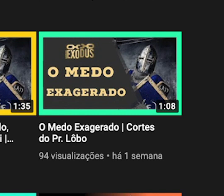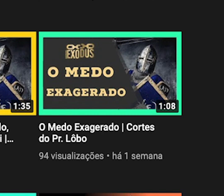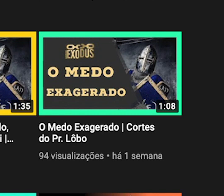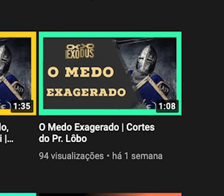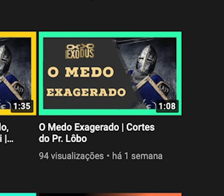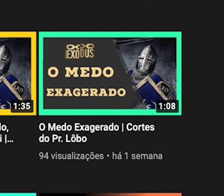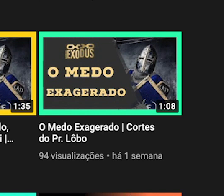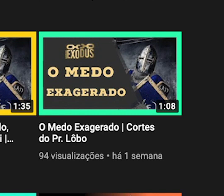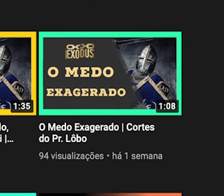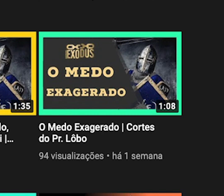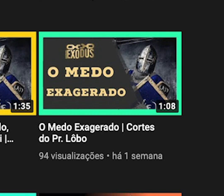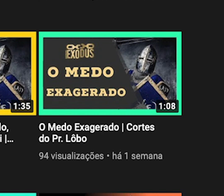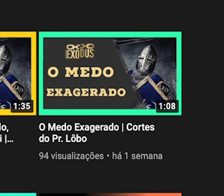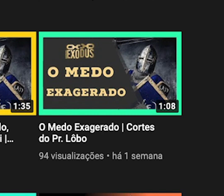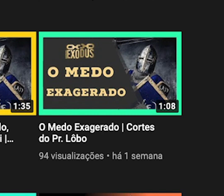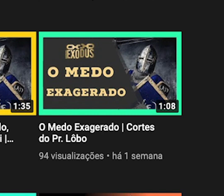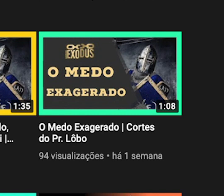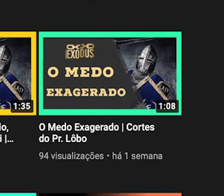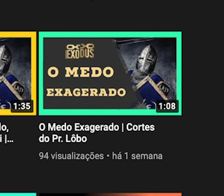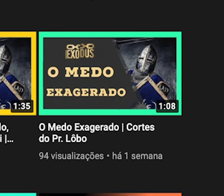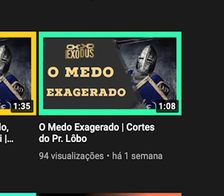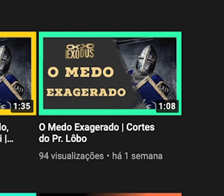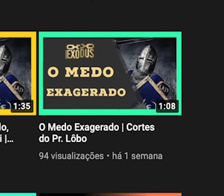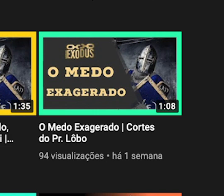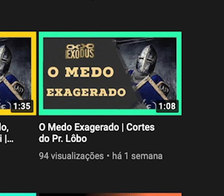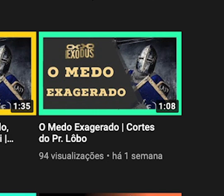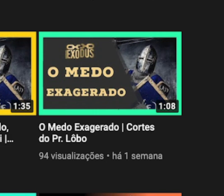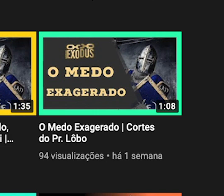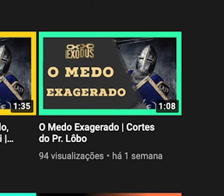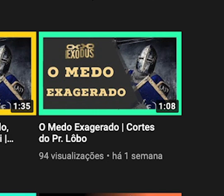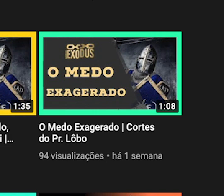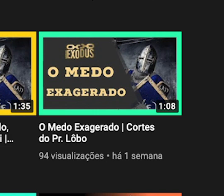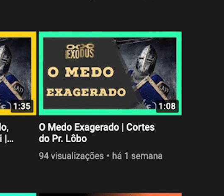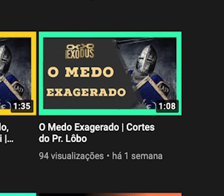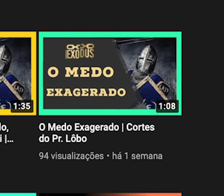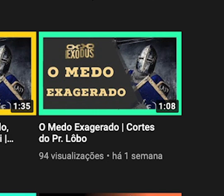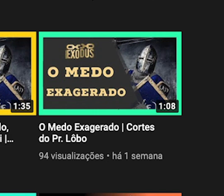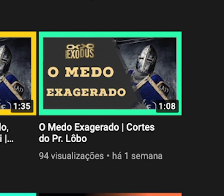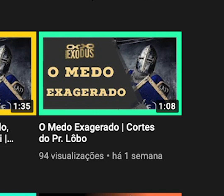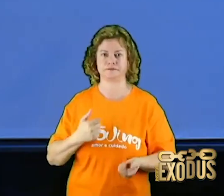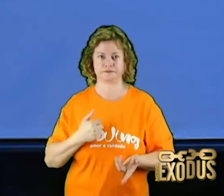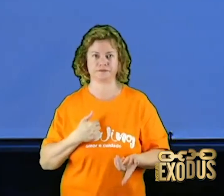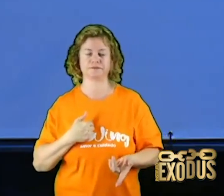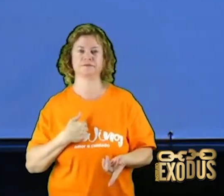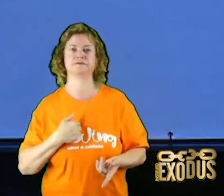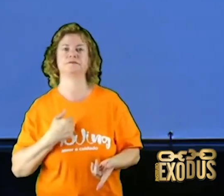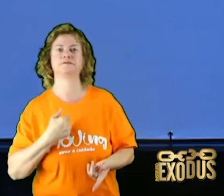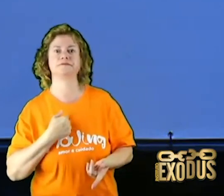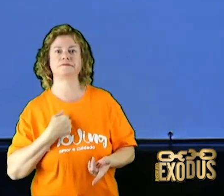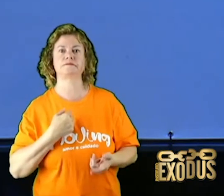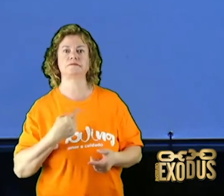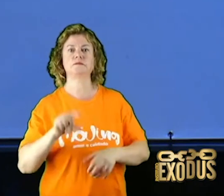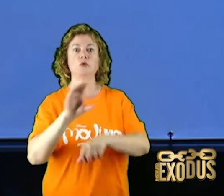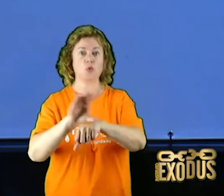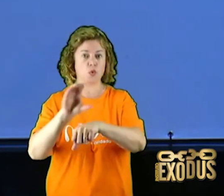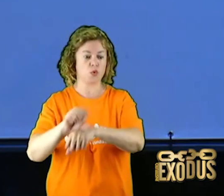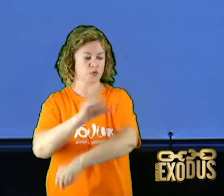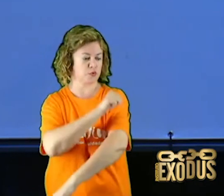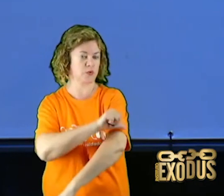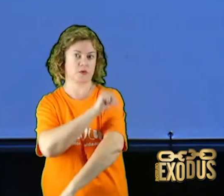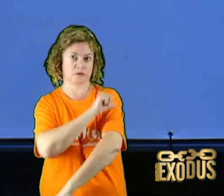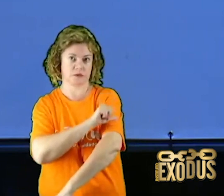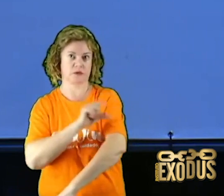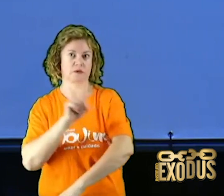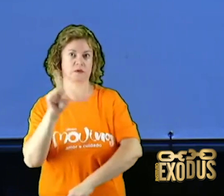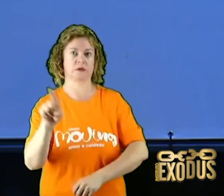A minha esposa, eu fazendo um curso no Rio de Janeiro, e a minha esposa, a pastora Fabíola, levou ele no hospital.